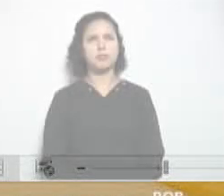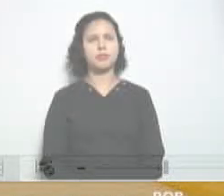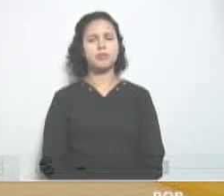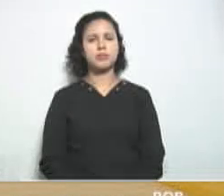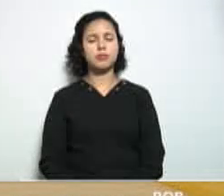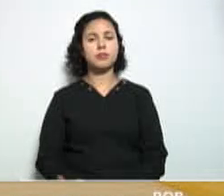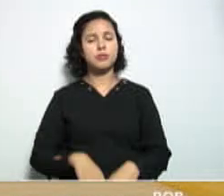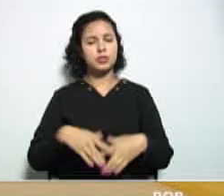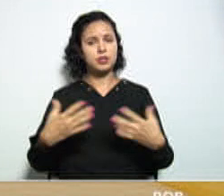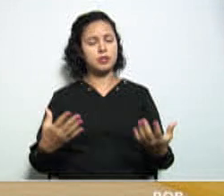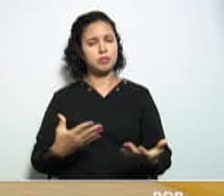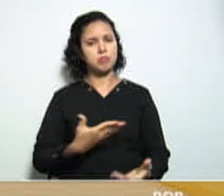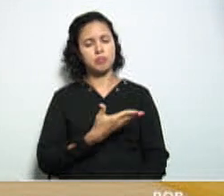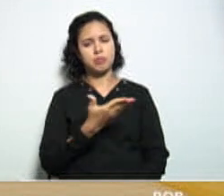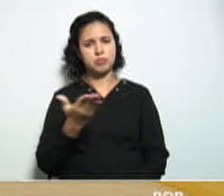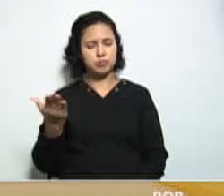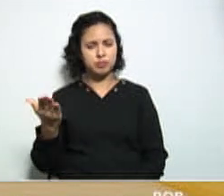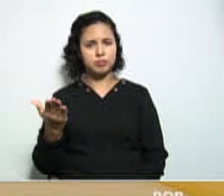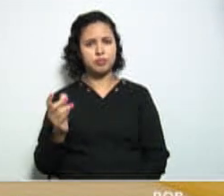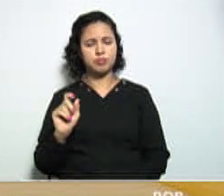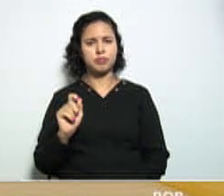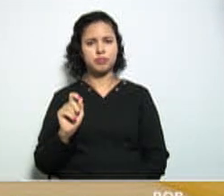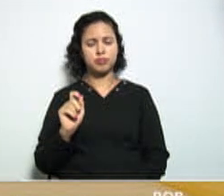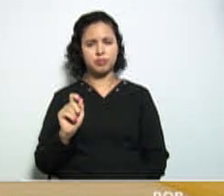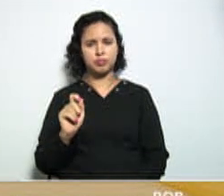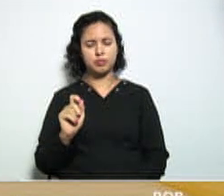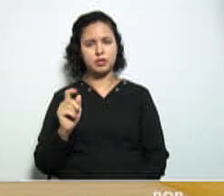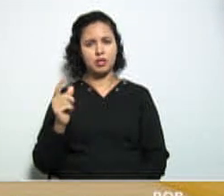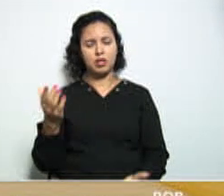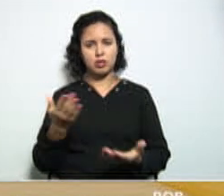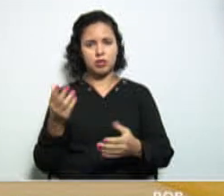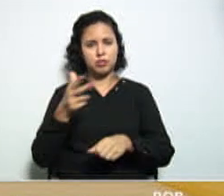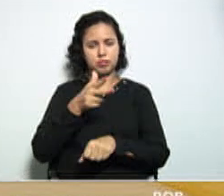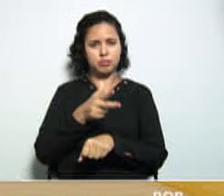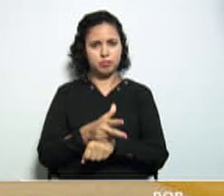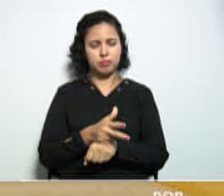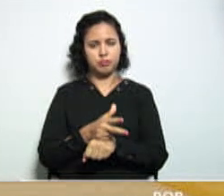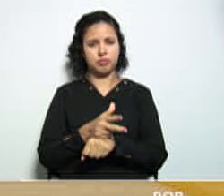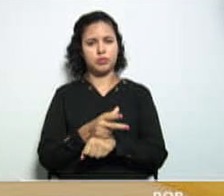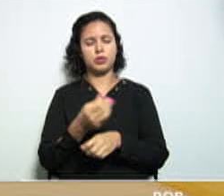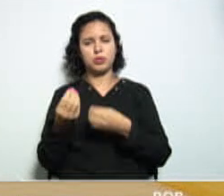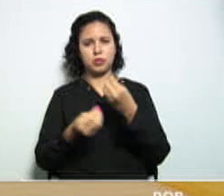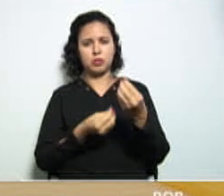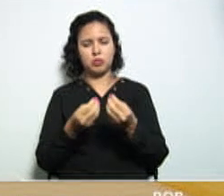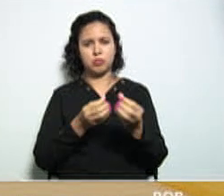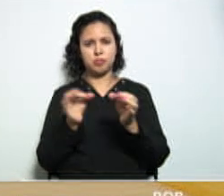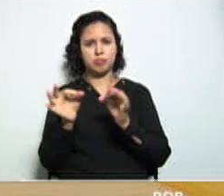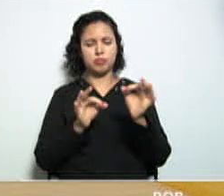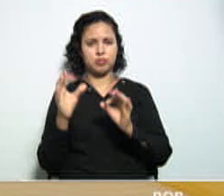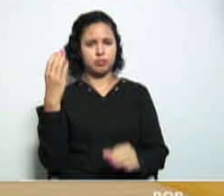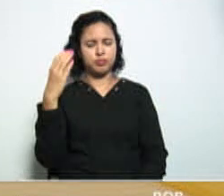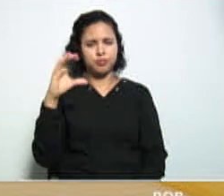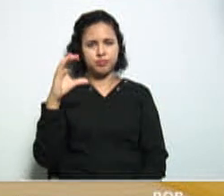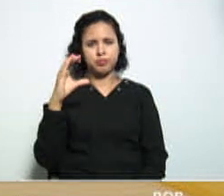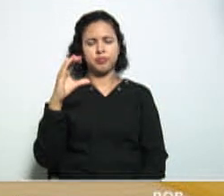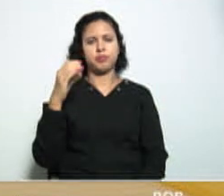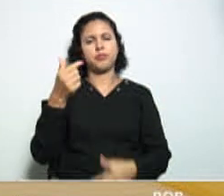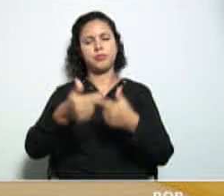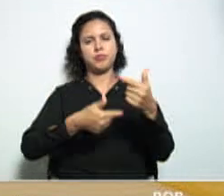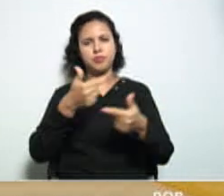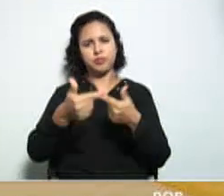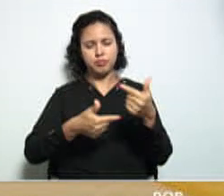Saudações a todos. O tutorial de hoje refere-se à formatação científica para trabalhos